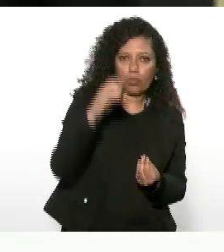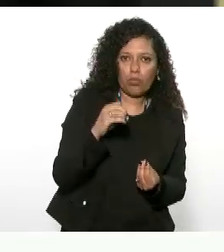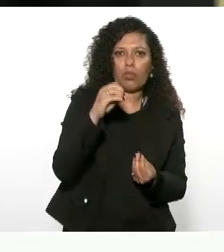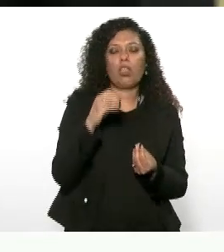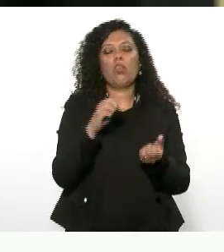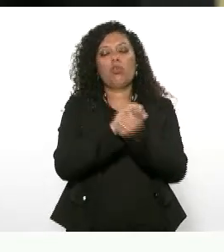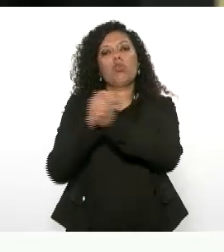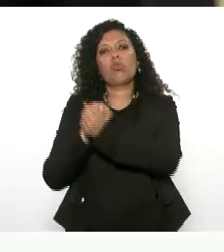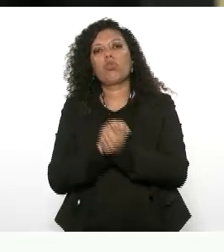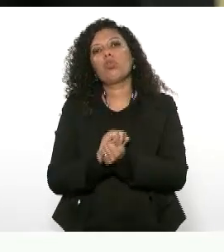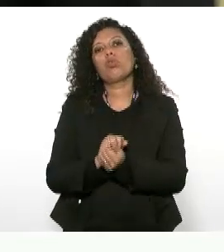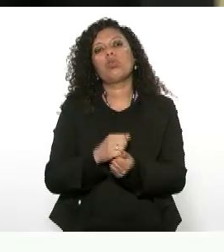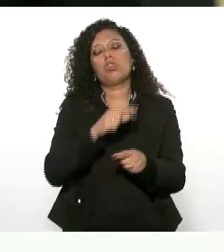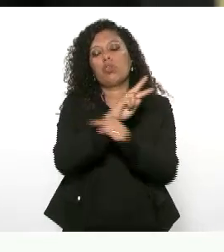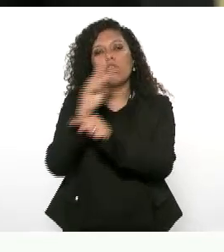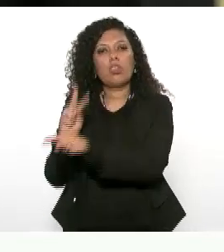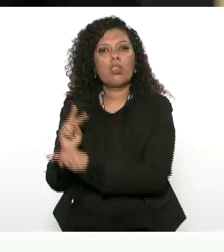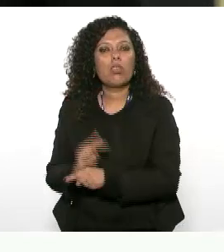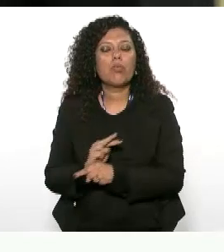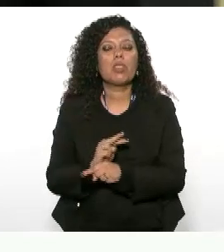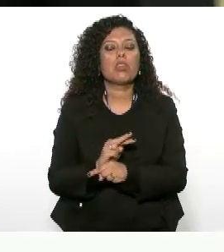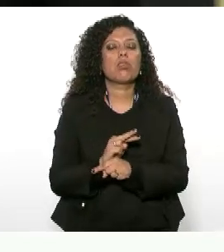as representações, na medida